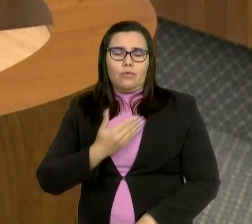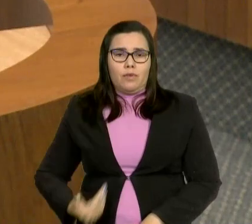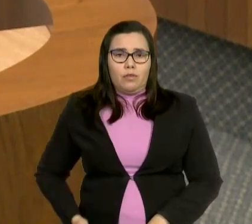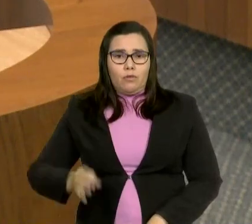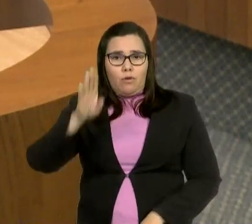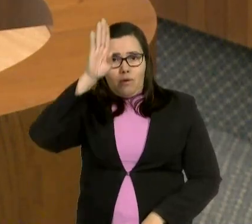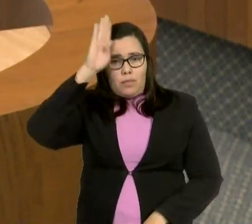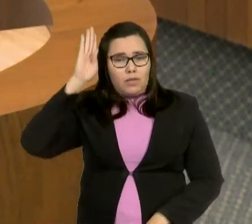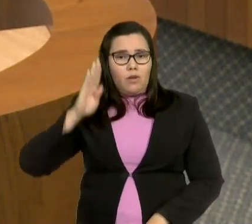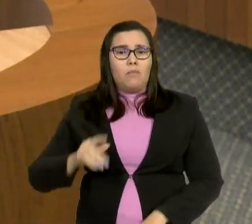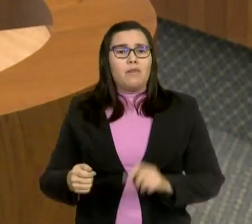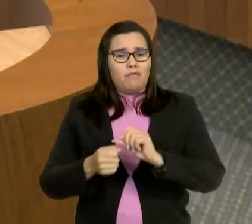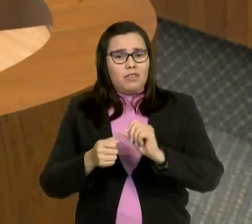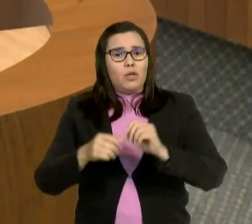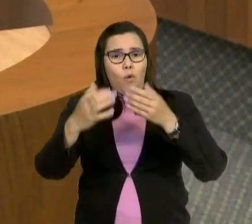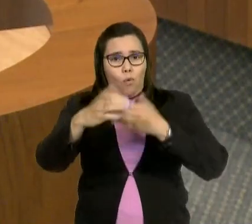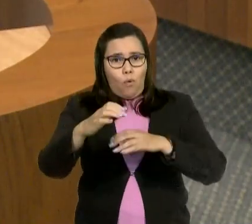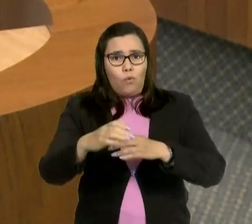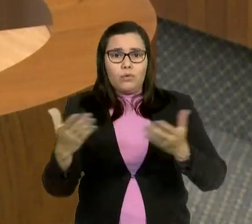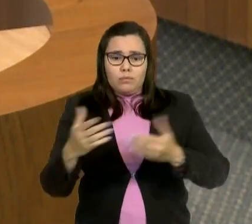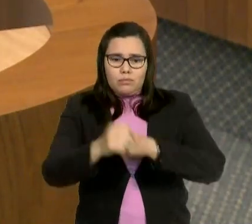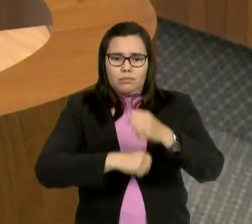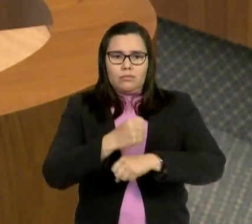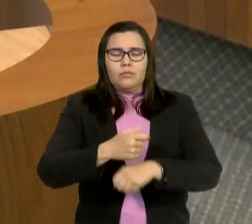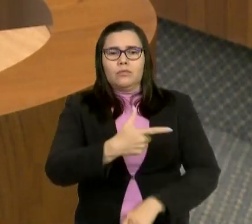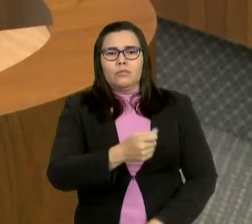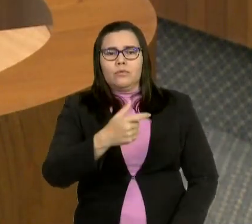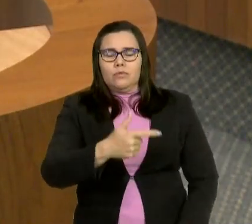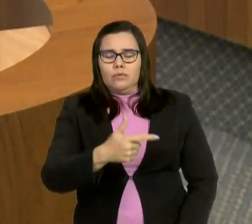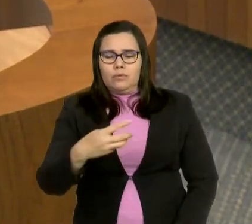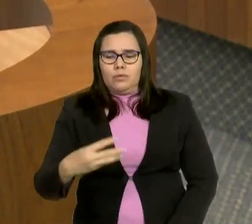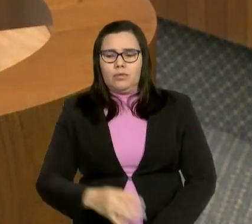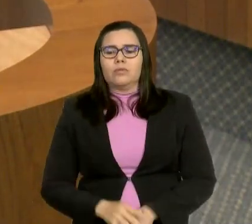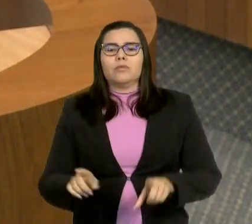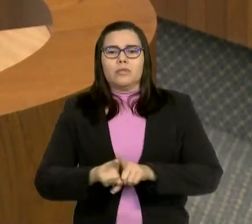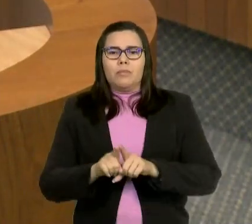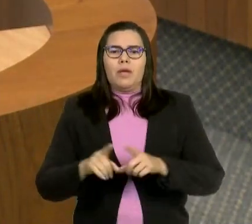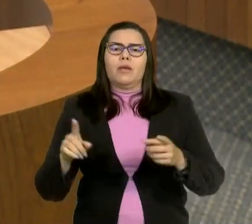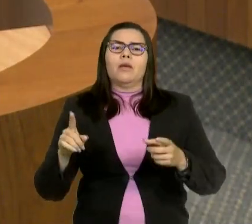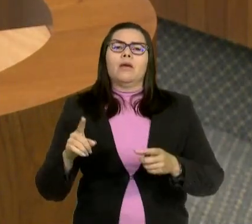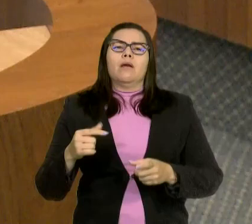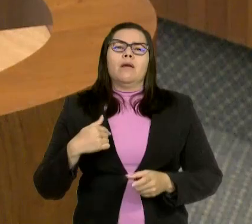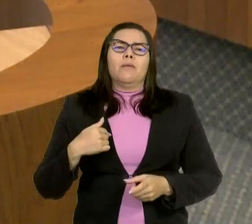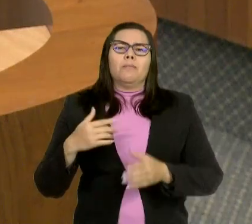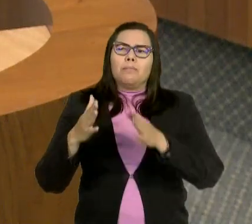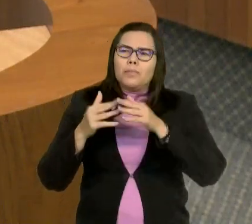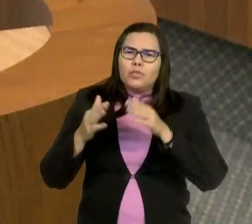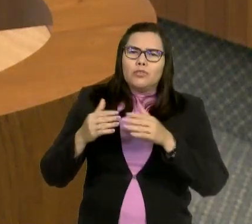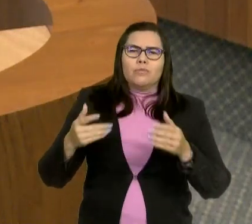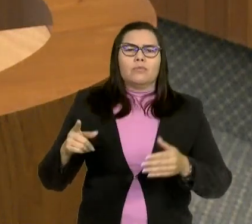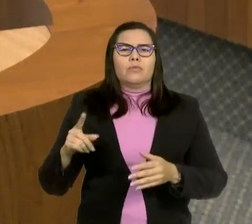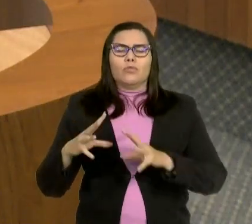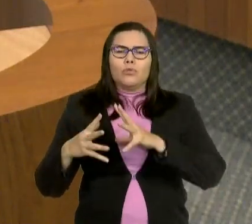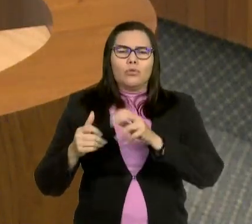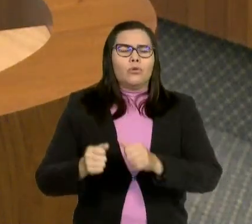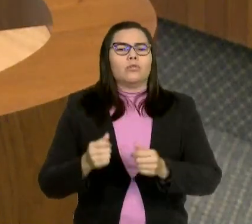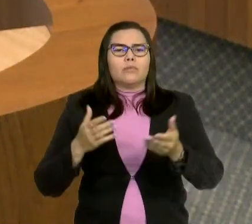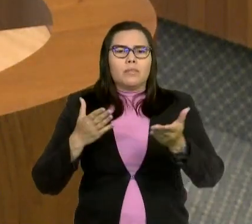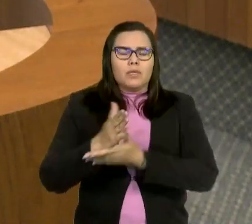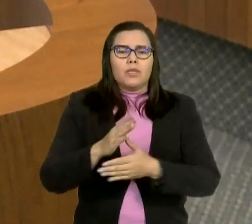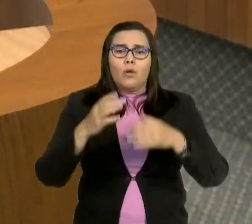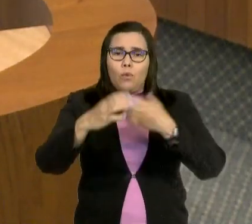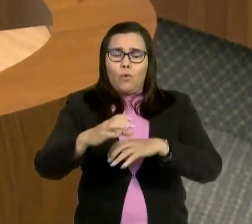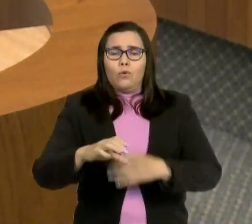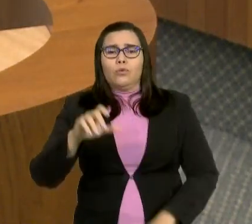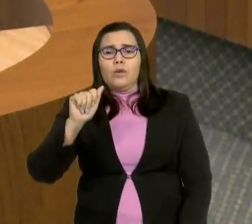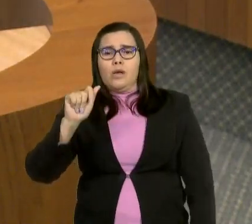2023. A nossa luta nos concursos também pela nomeação dos aprovados na AGED, no IPREV, SEGEP,